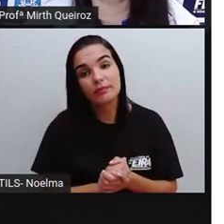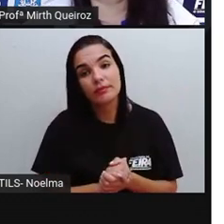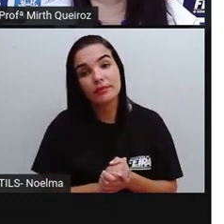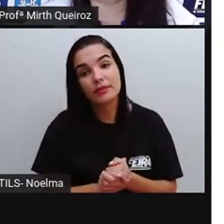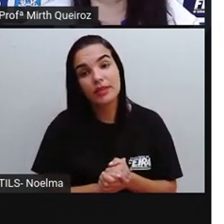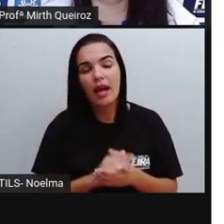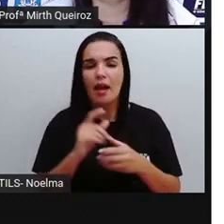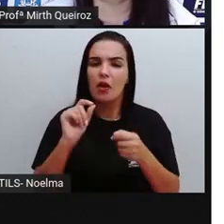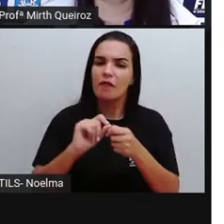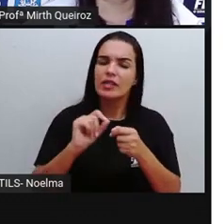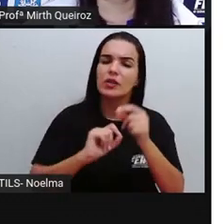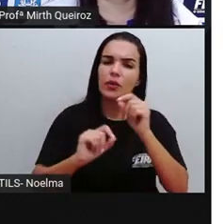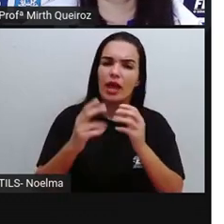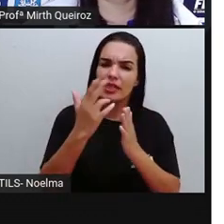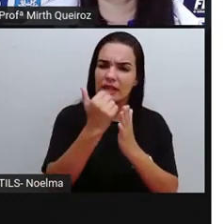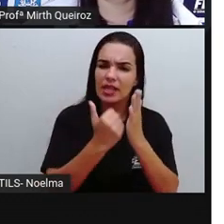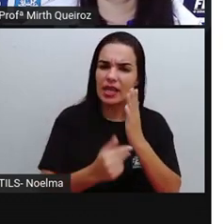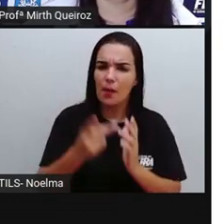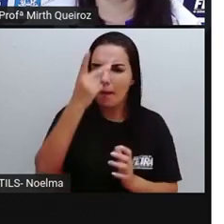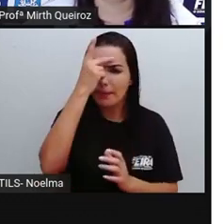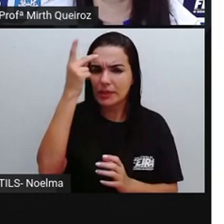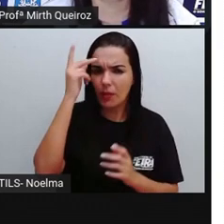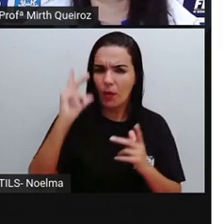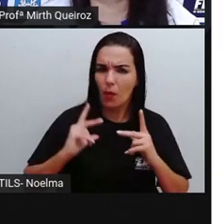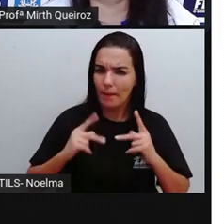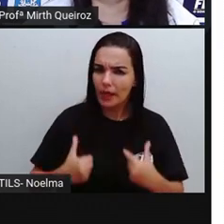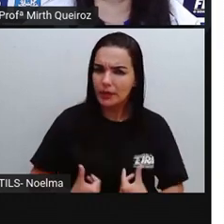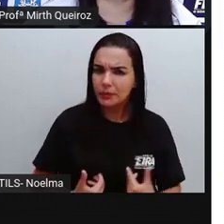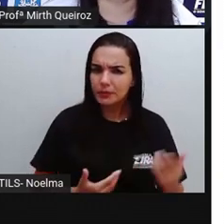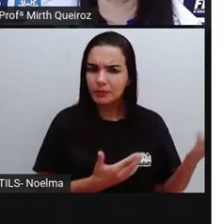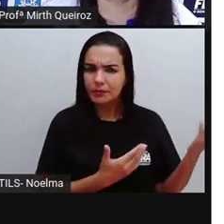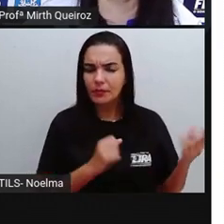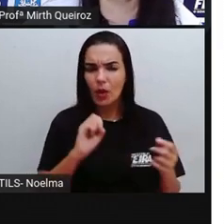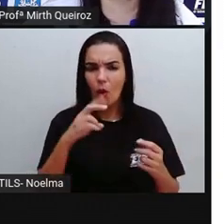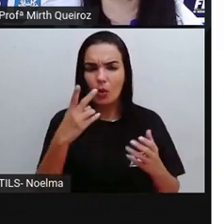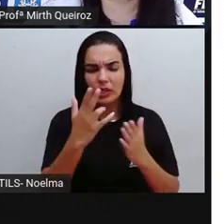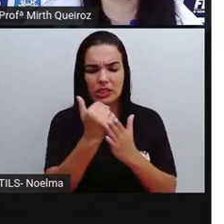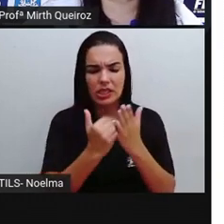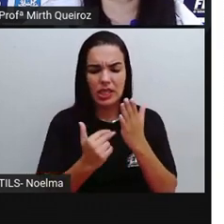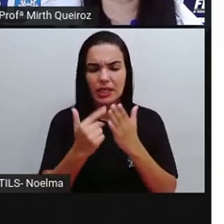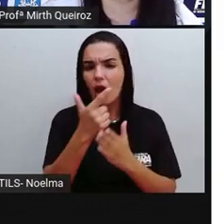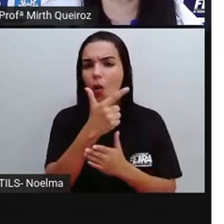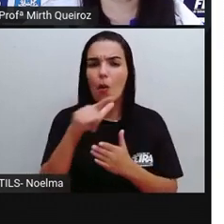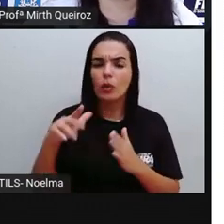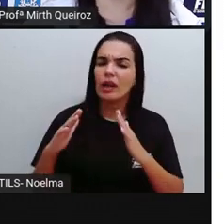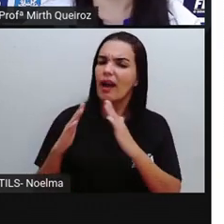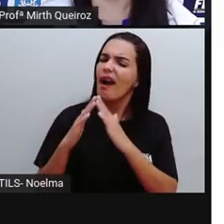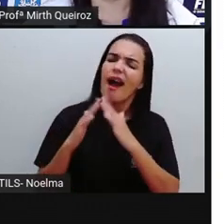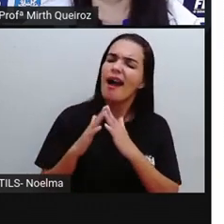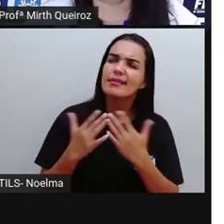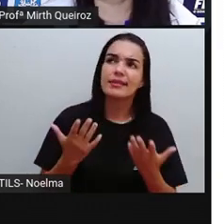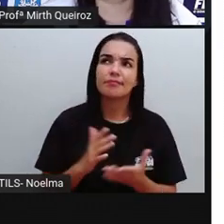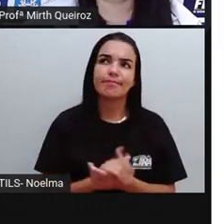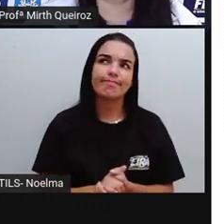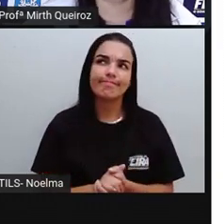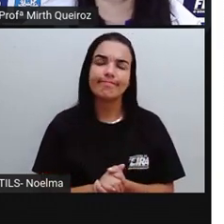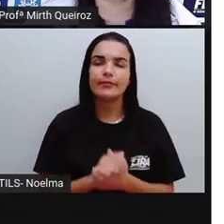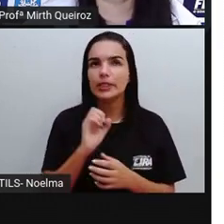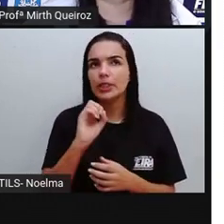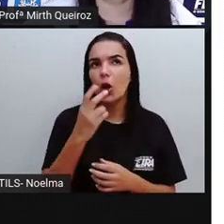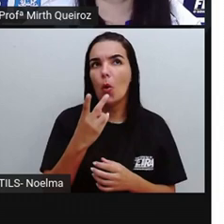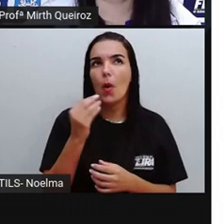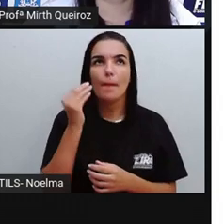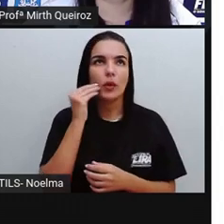figura humana? Vocês colocariam uma outra casa? Ou mostraria aí a lateral